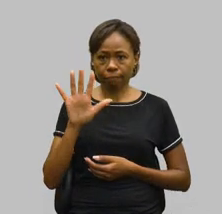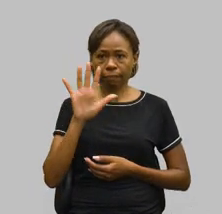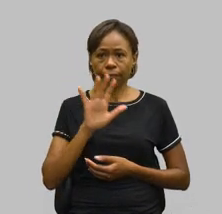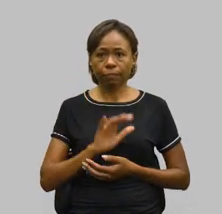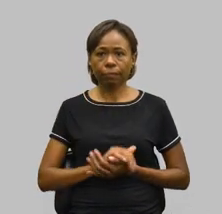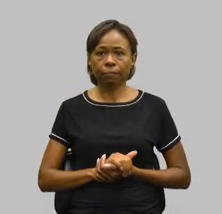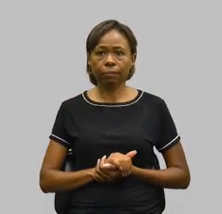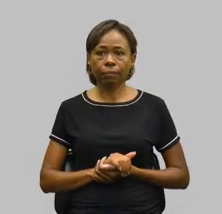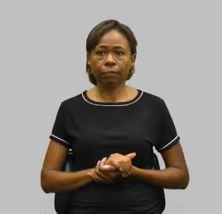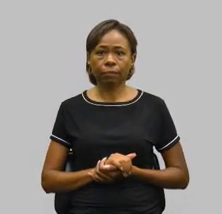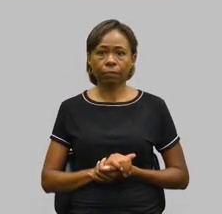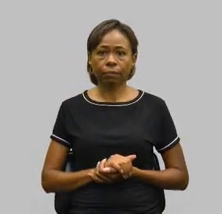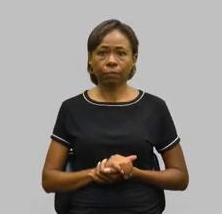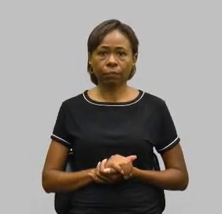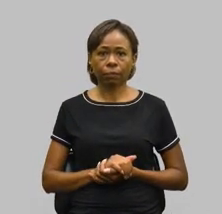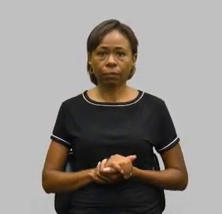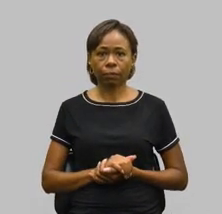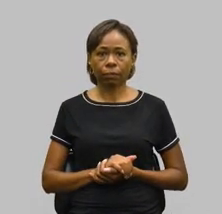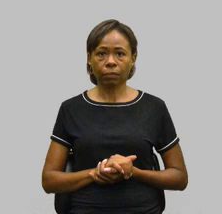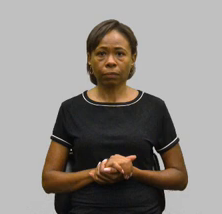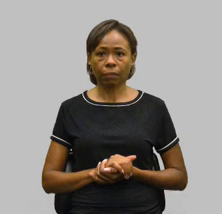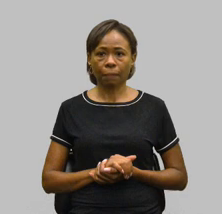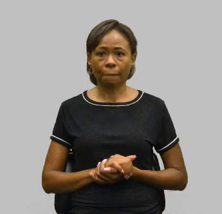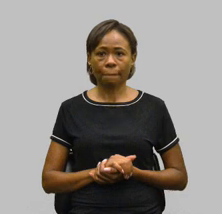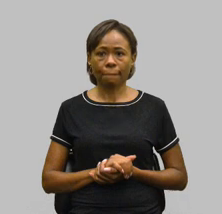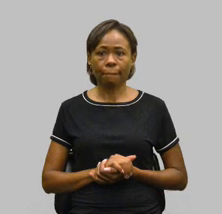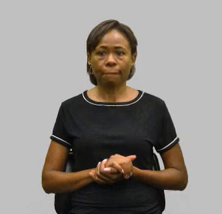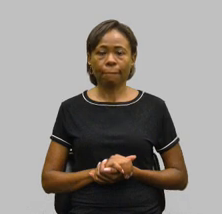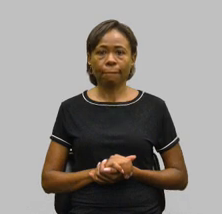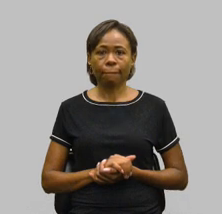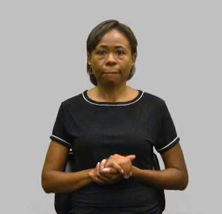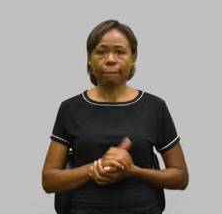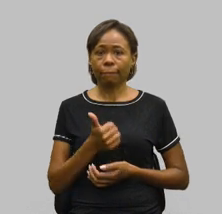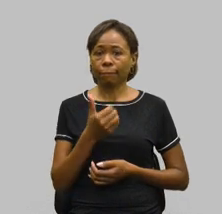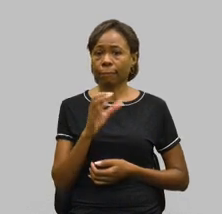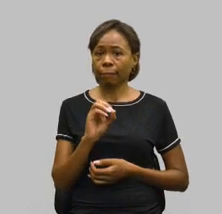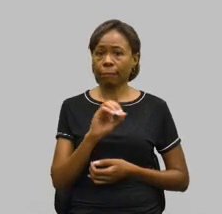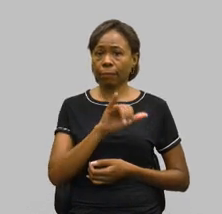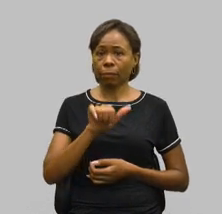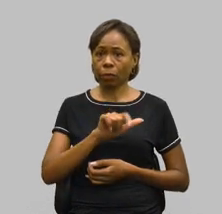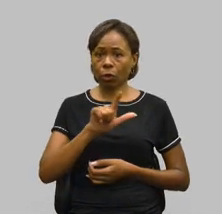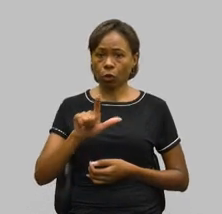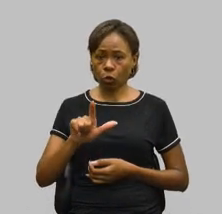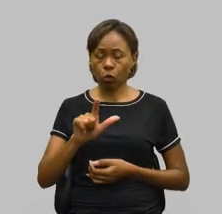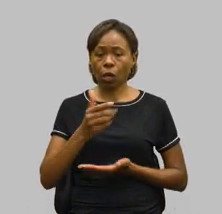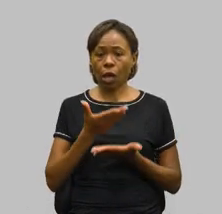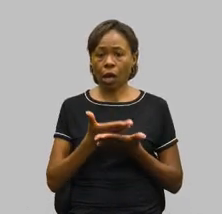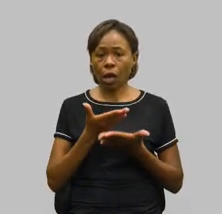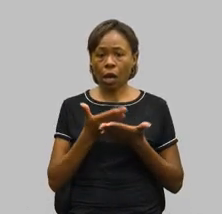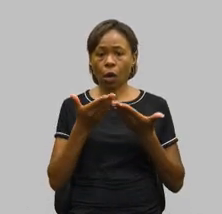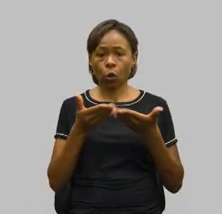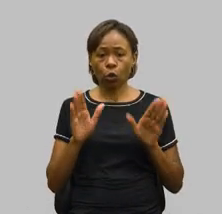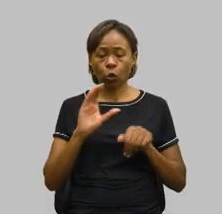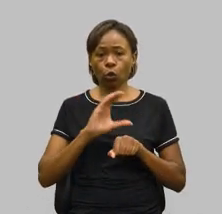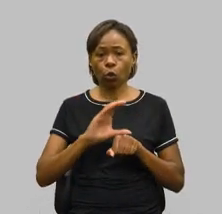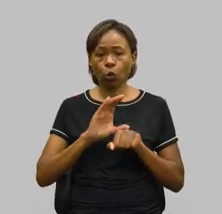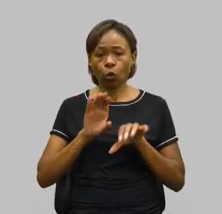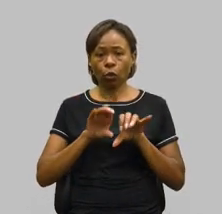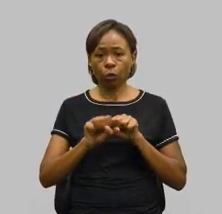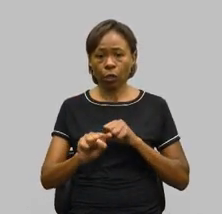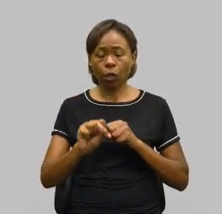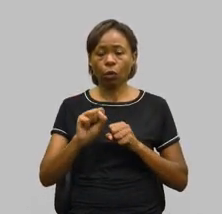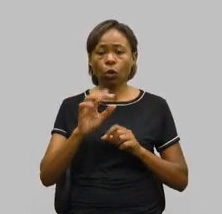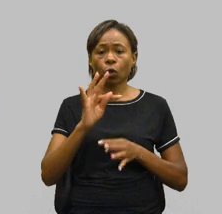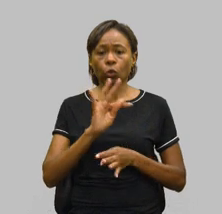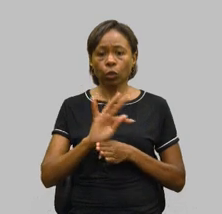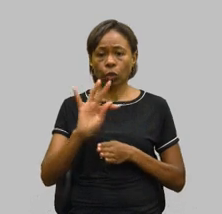ilustrar eh também agora no dia 10 de julho faremos a aula inaugural do curso de formação para conselheiros tutelares